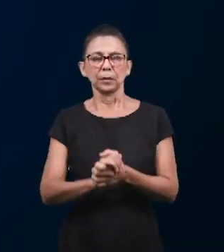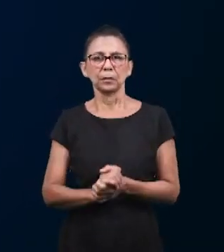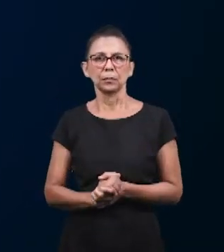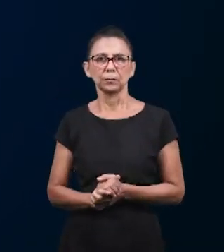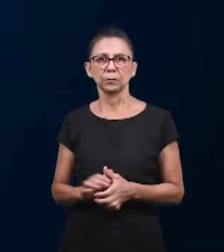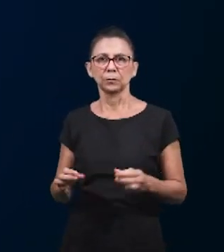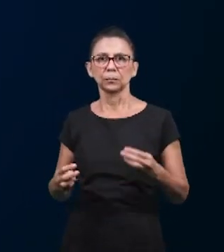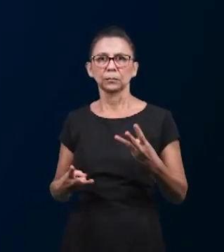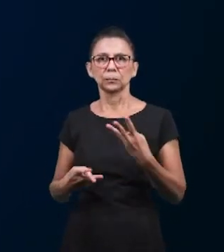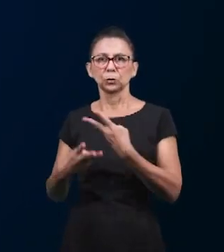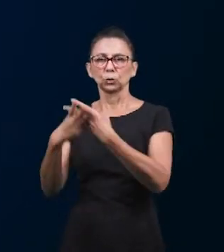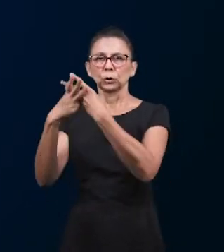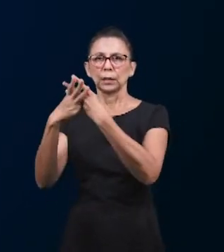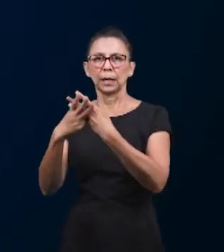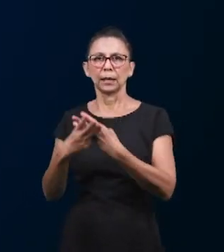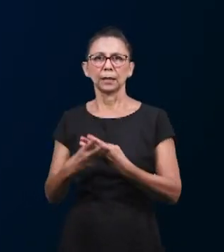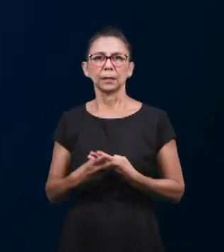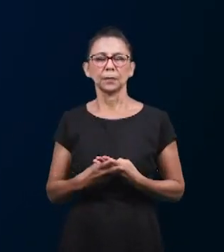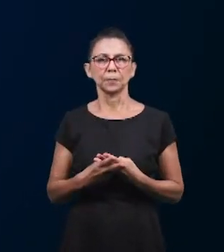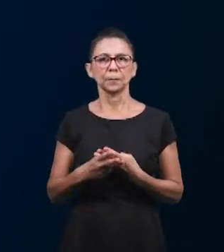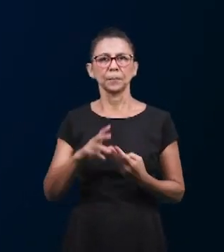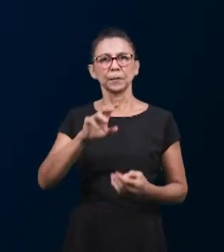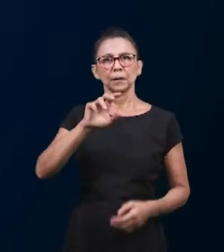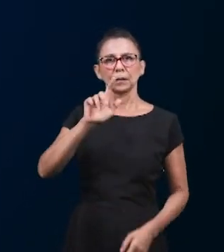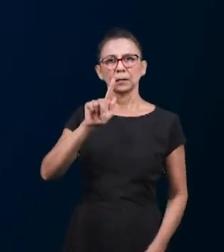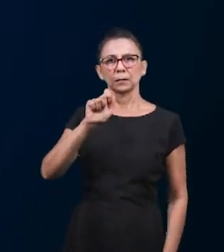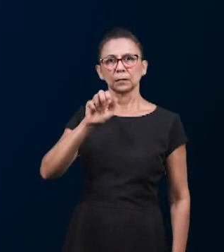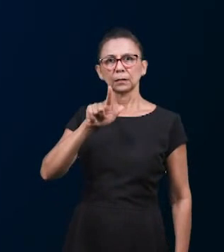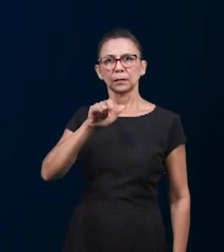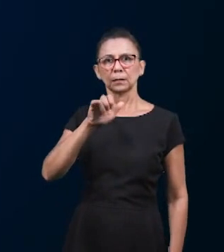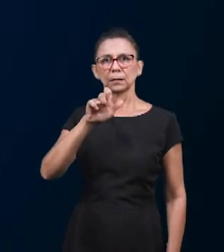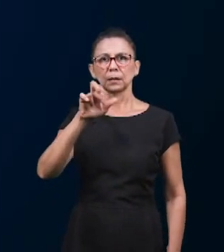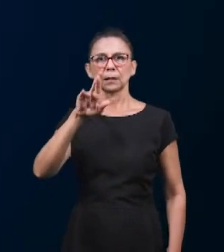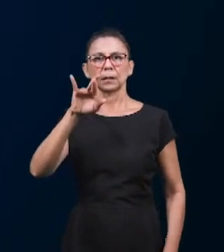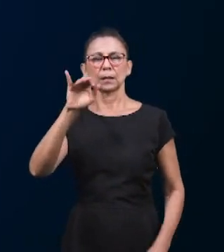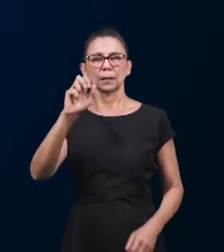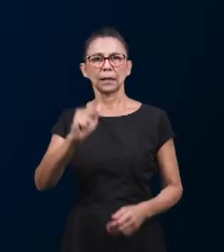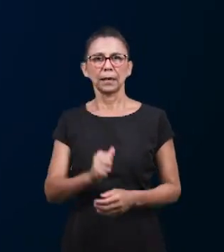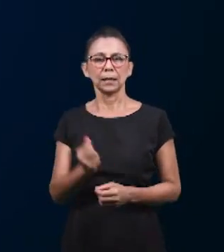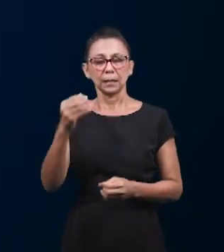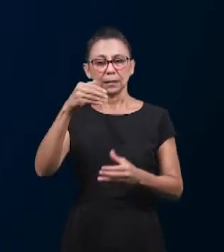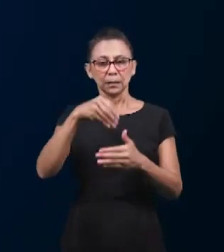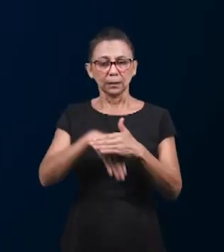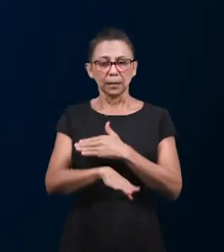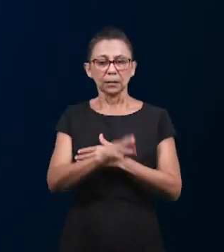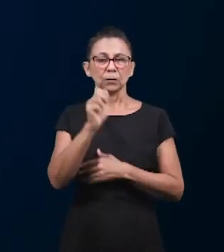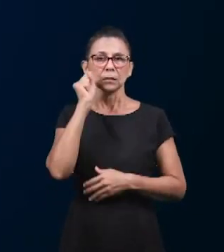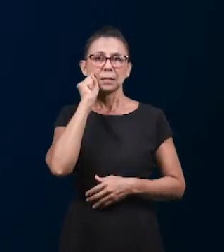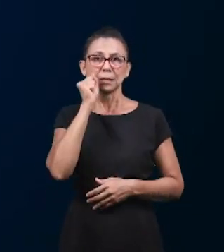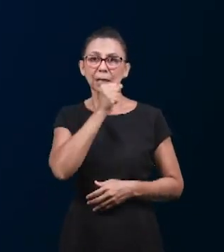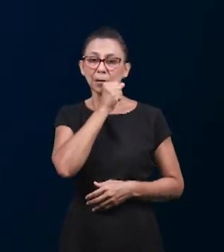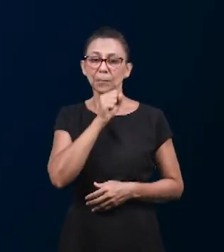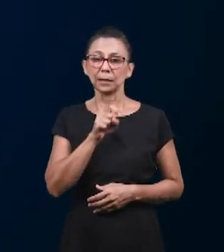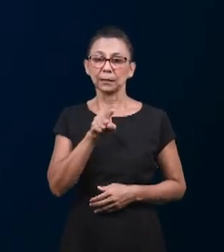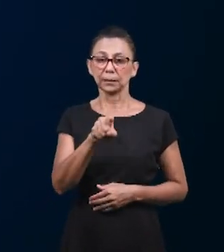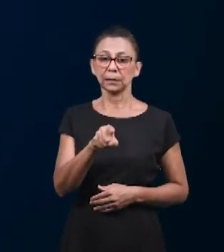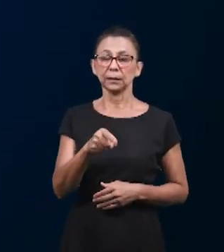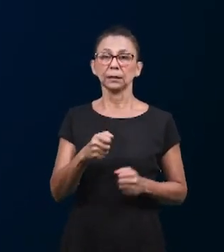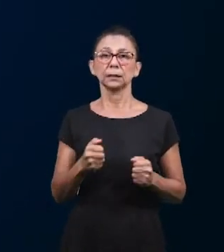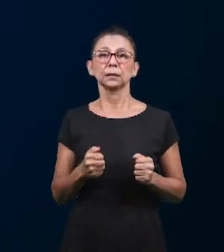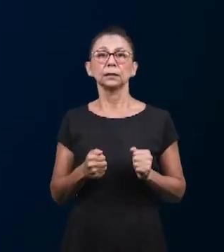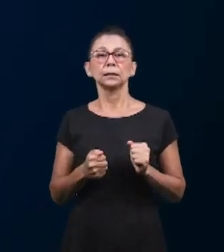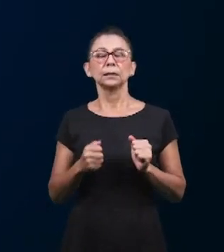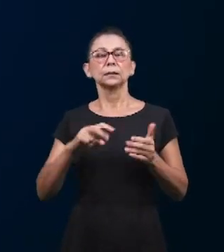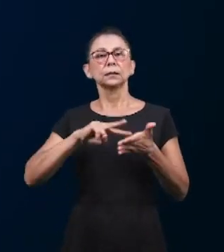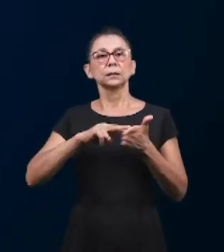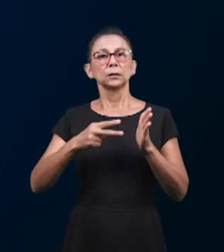caminho difícil, apontando profeticamente para o caminho da cruz. O Senhor Jesus transpôs o Calvário para salvar